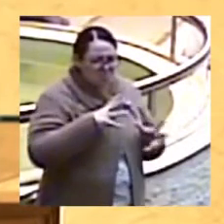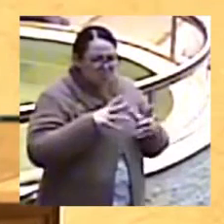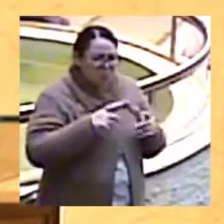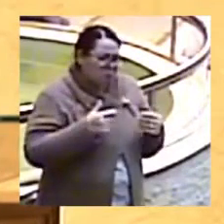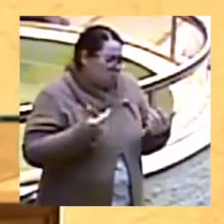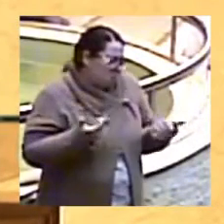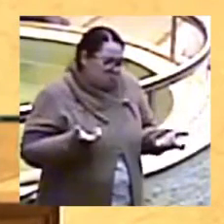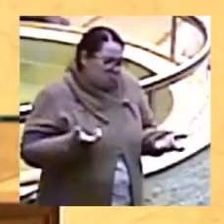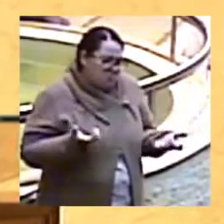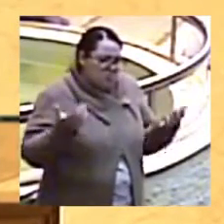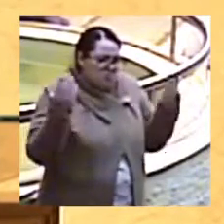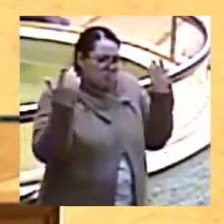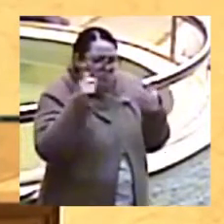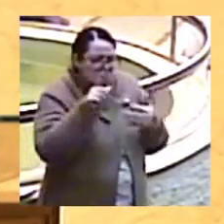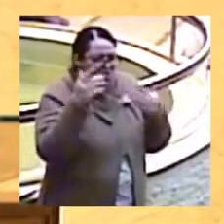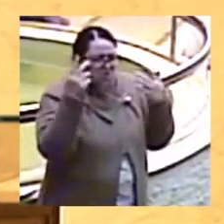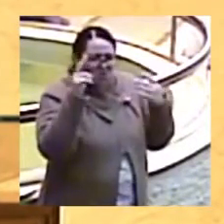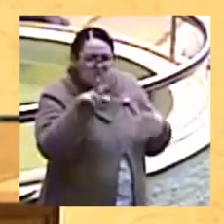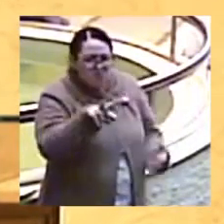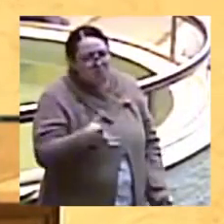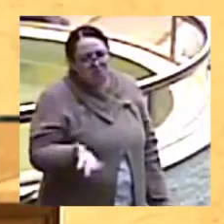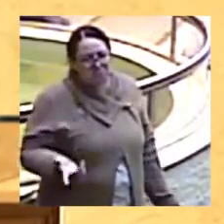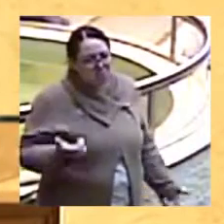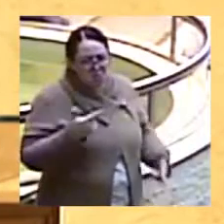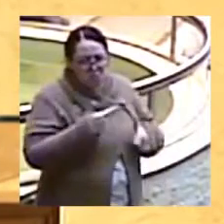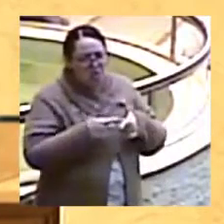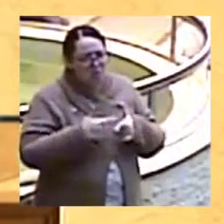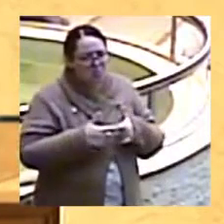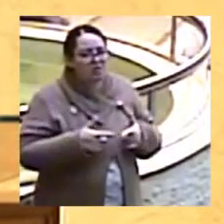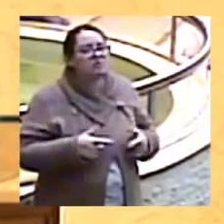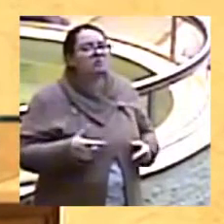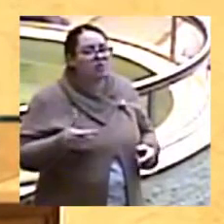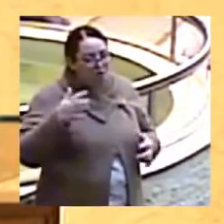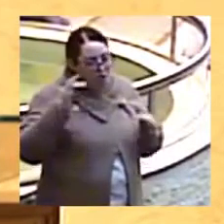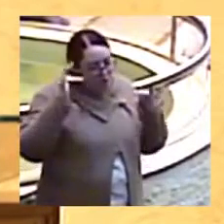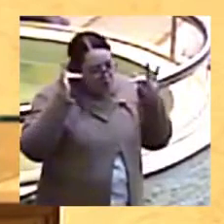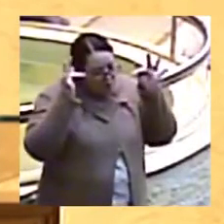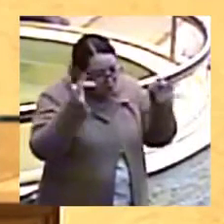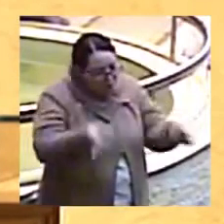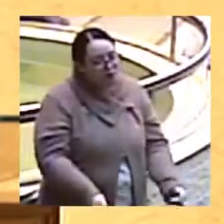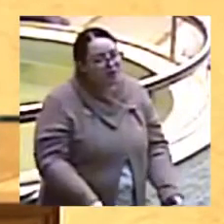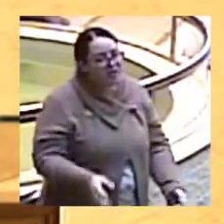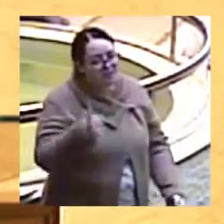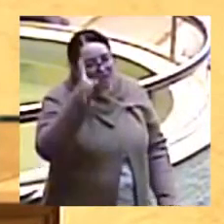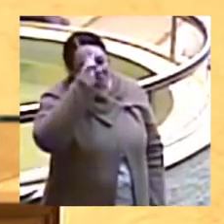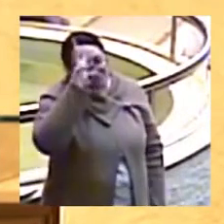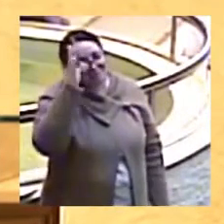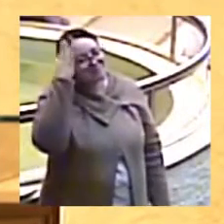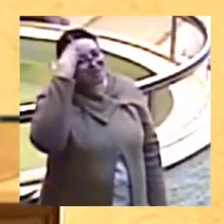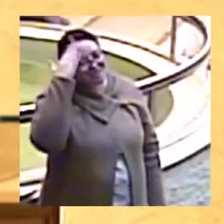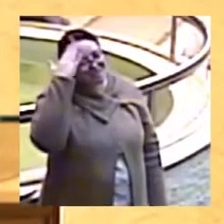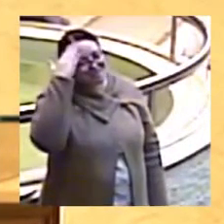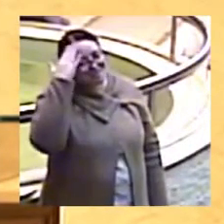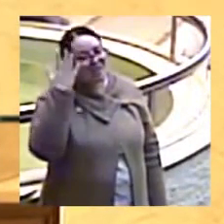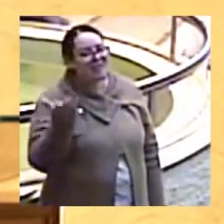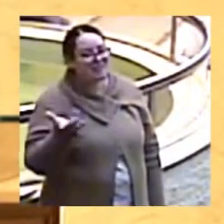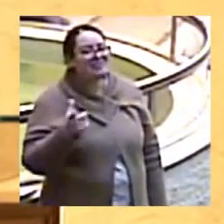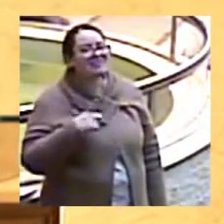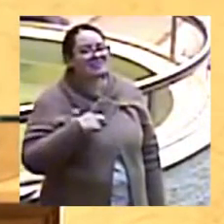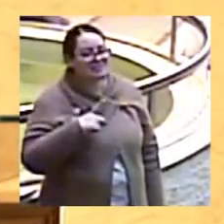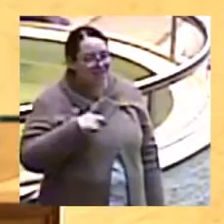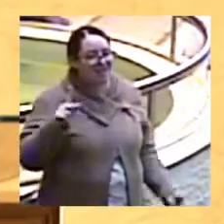que não conseguiram, mas, eu sei, que o final, desta história, do povo de Deus, nesta terra, é um final, de vitória,